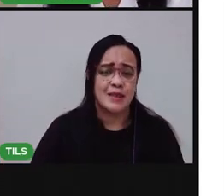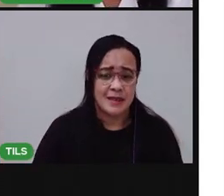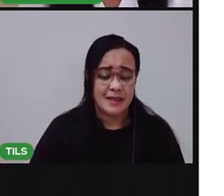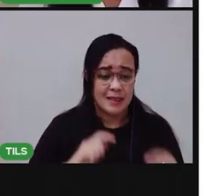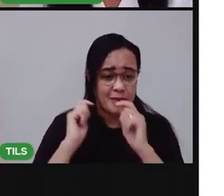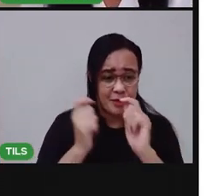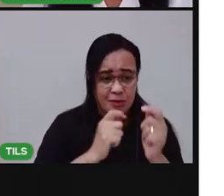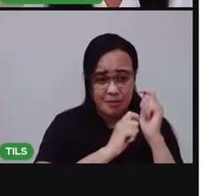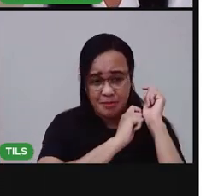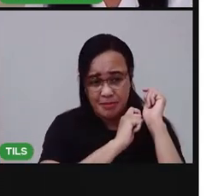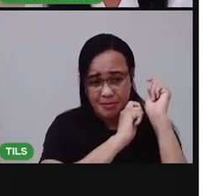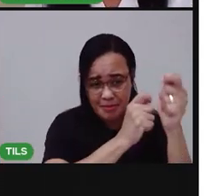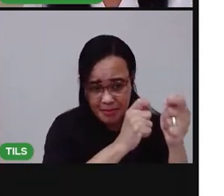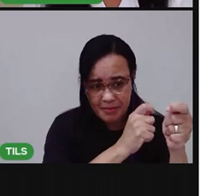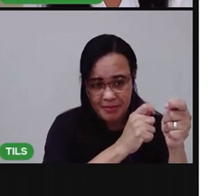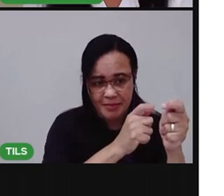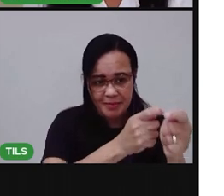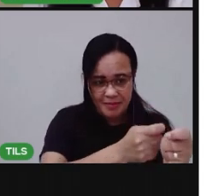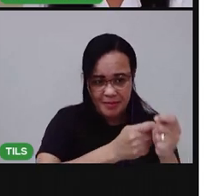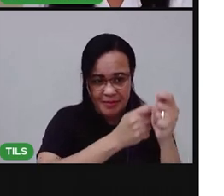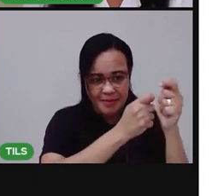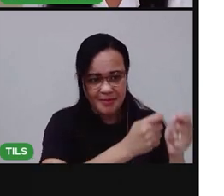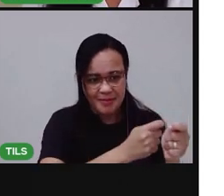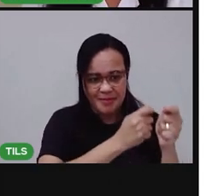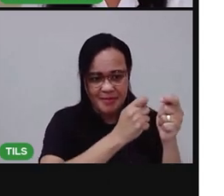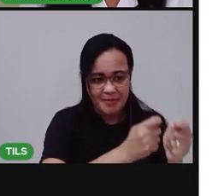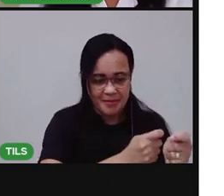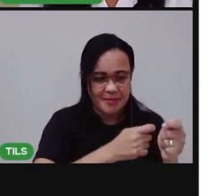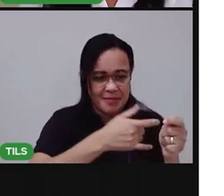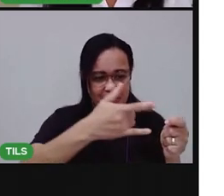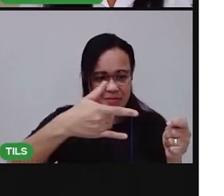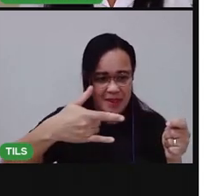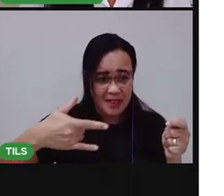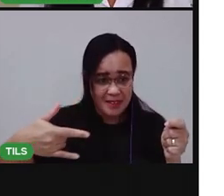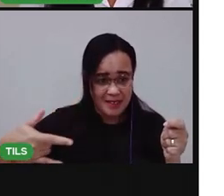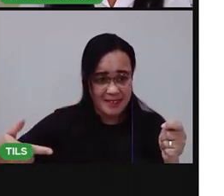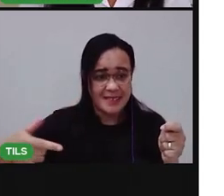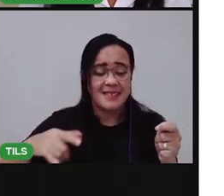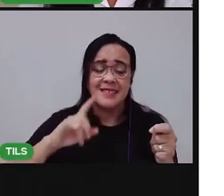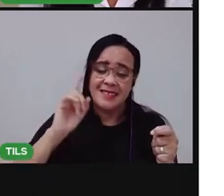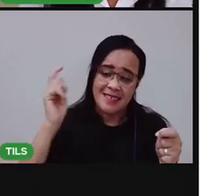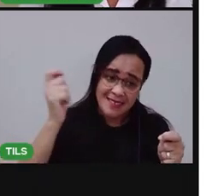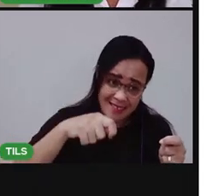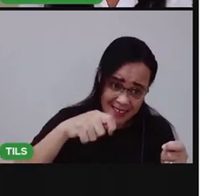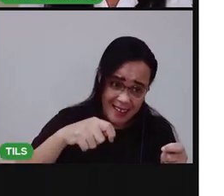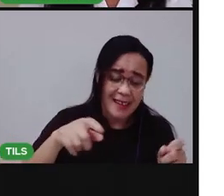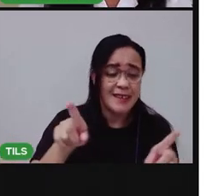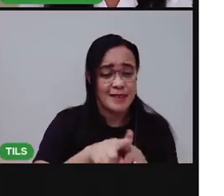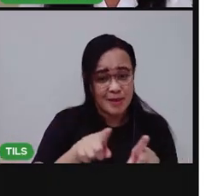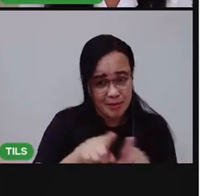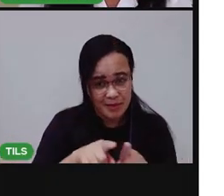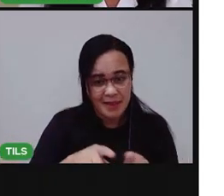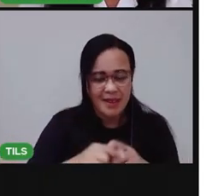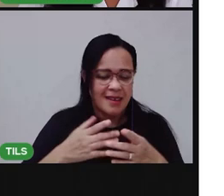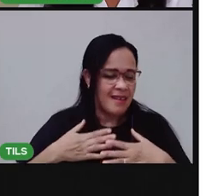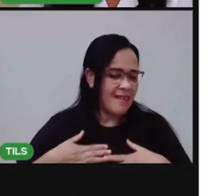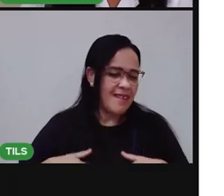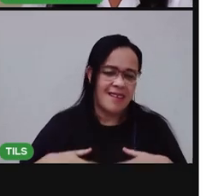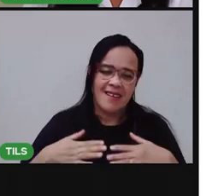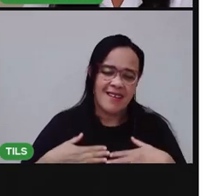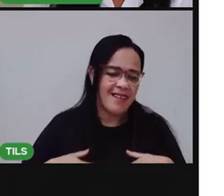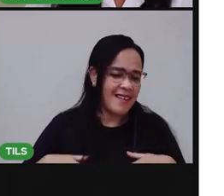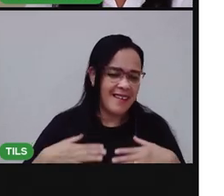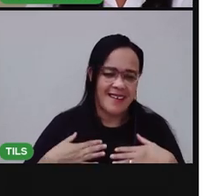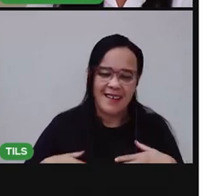Pescar nos ambientes em que tem rio próximo. É uma atividade relaxante e